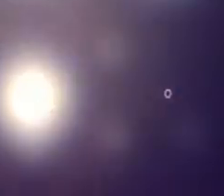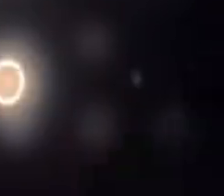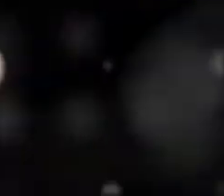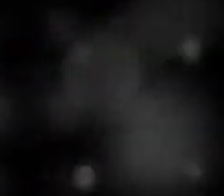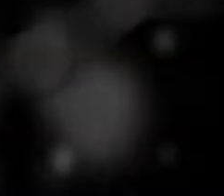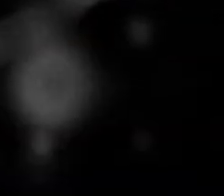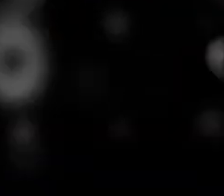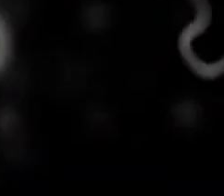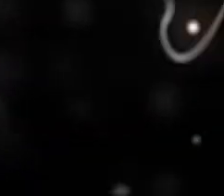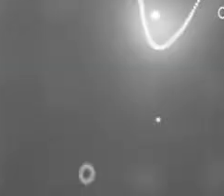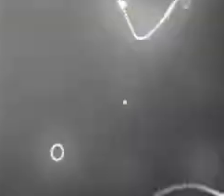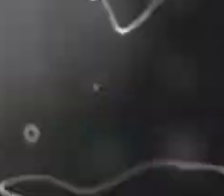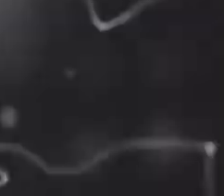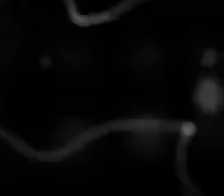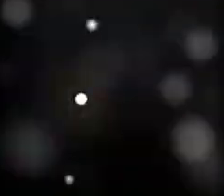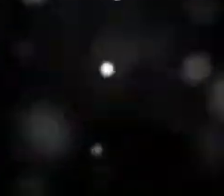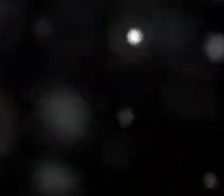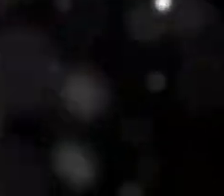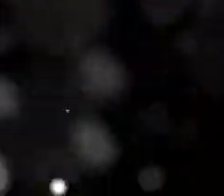E aí